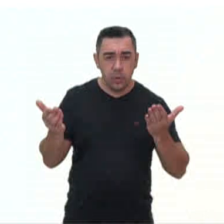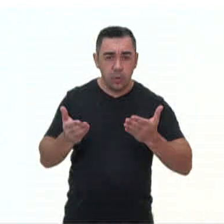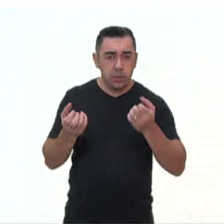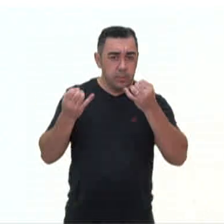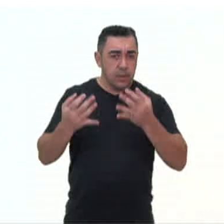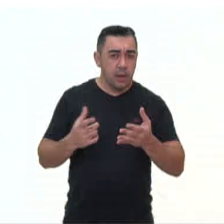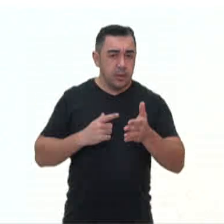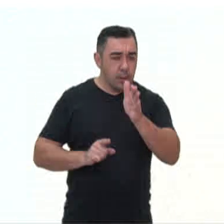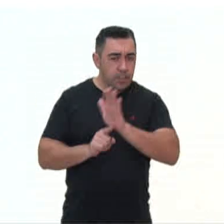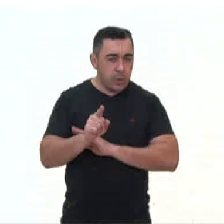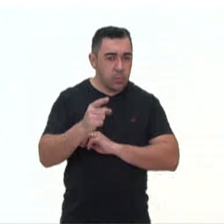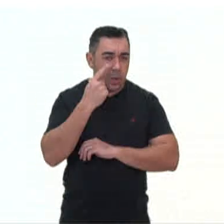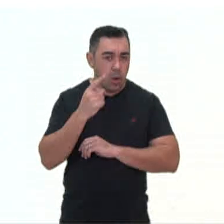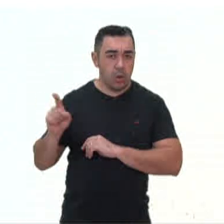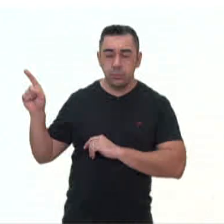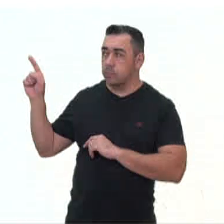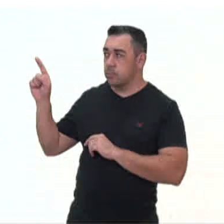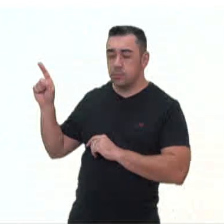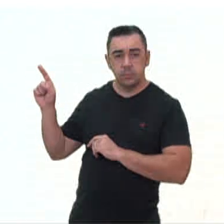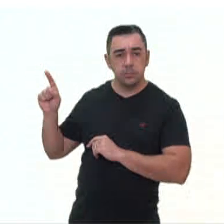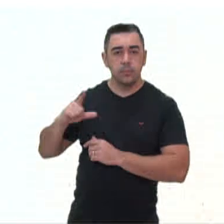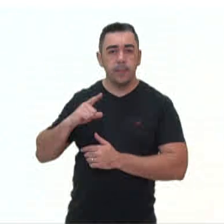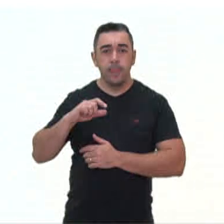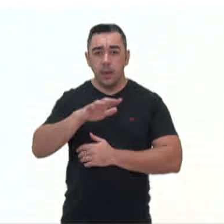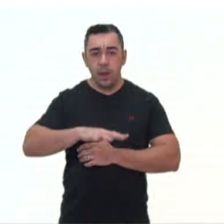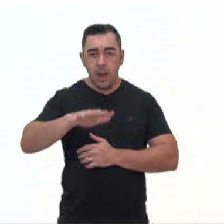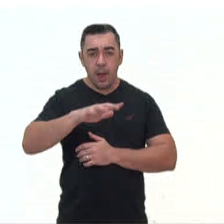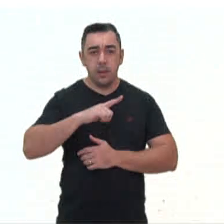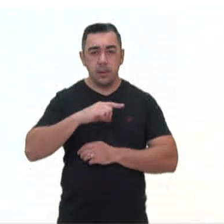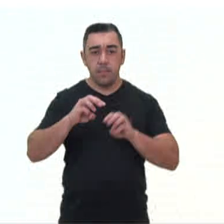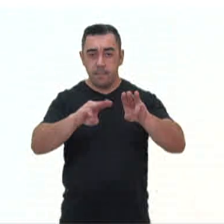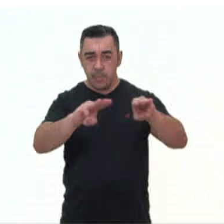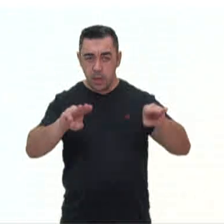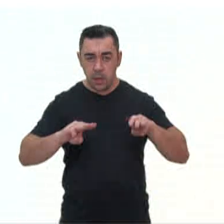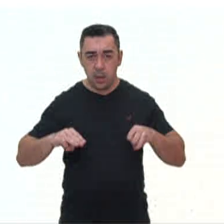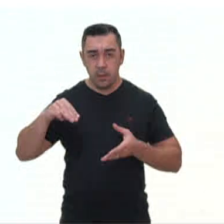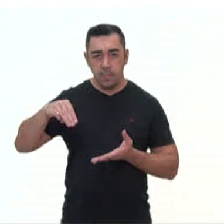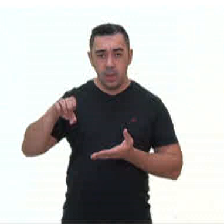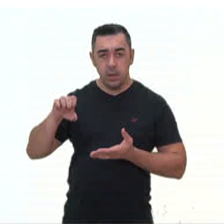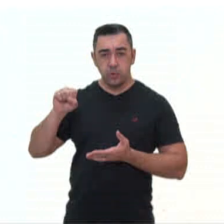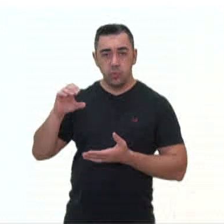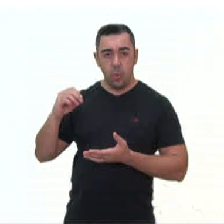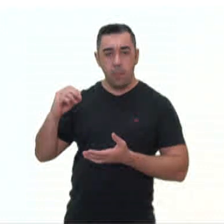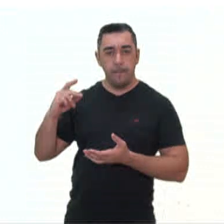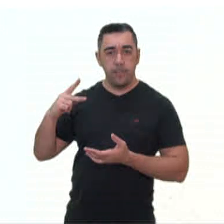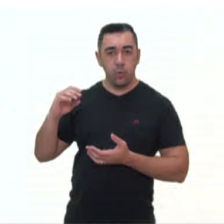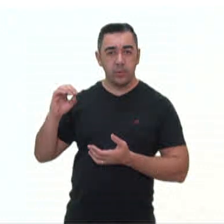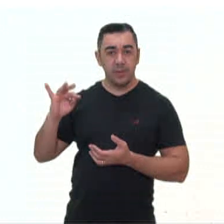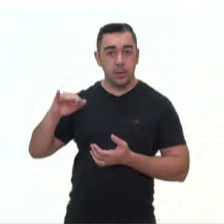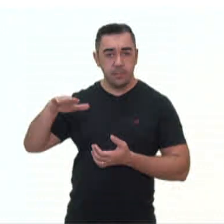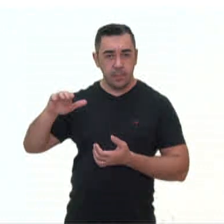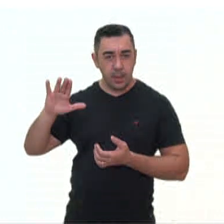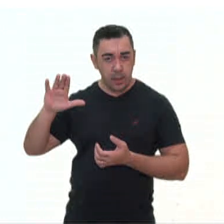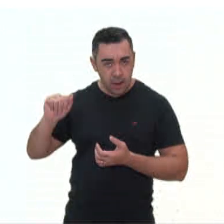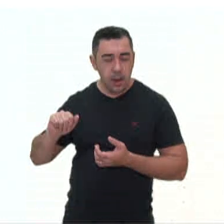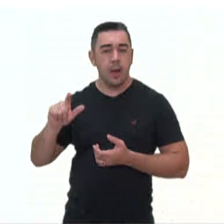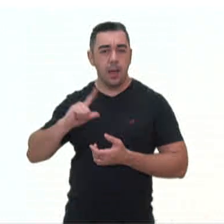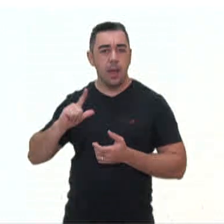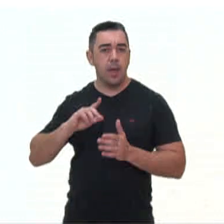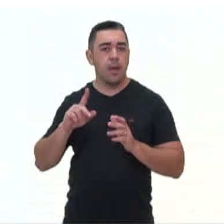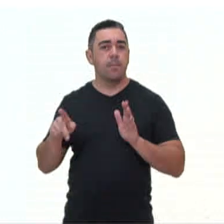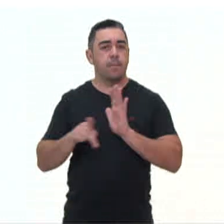nós temos um quiz. Veja o que diz aí, ó. A região da Mesopotâmia ocupa um lugar central na história da humanidade.